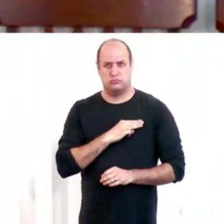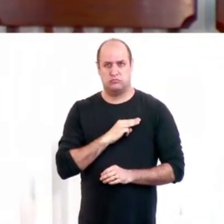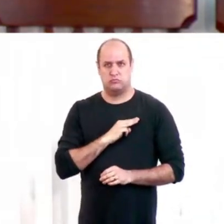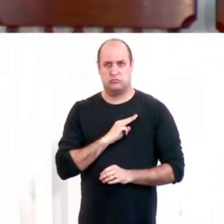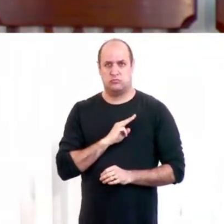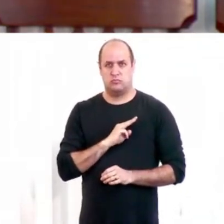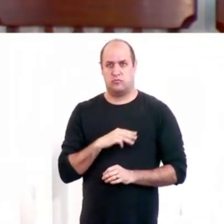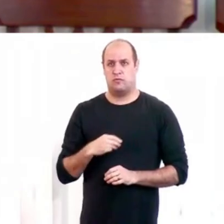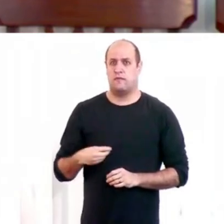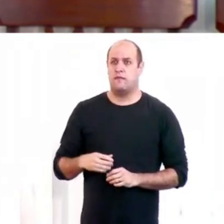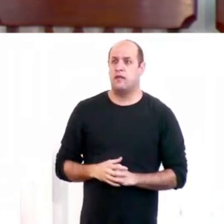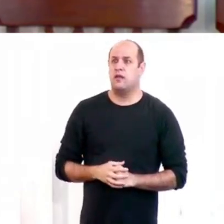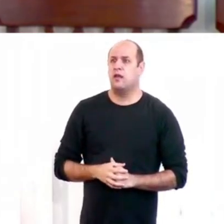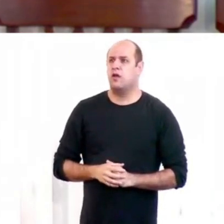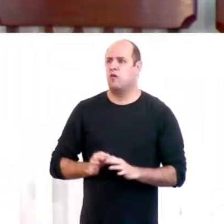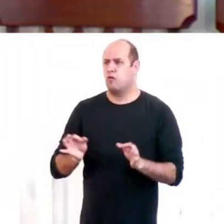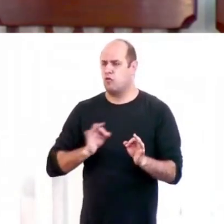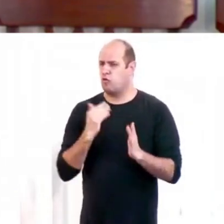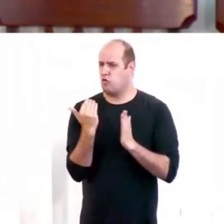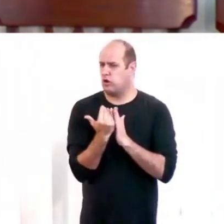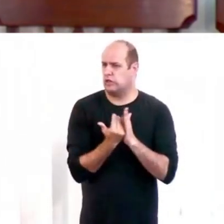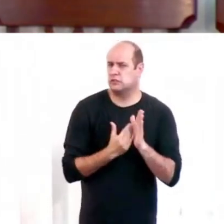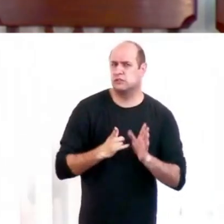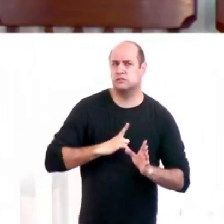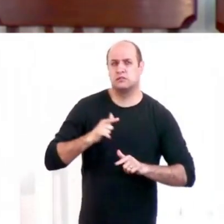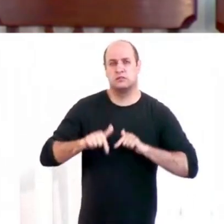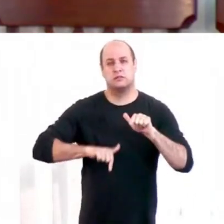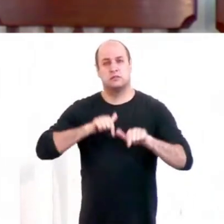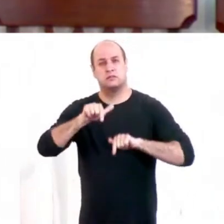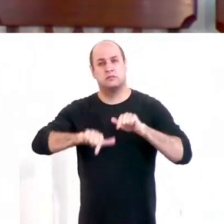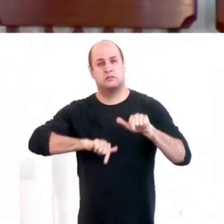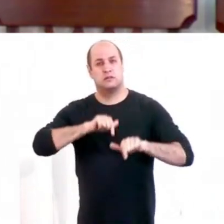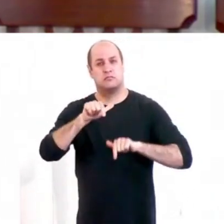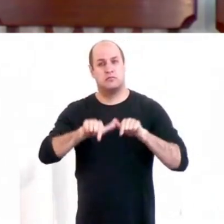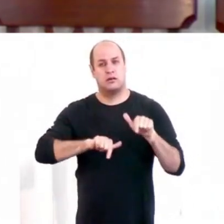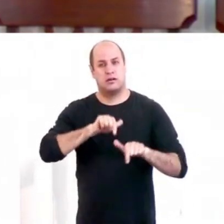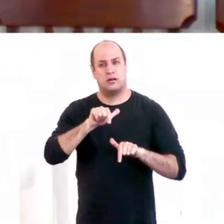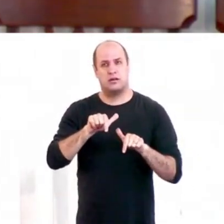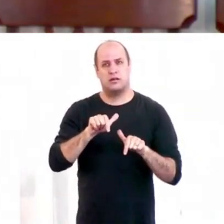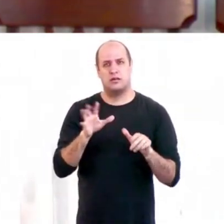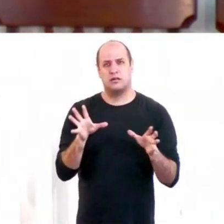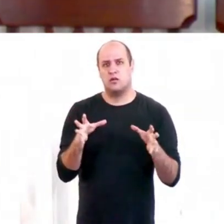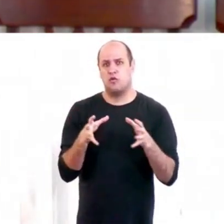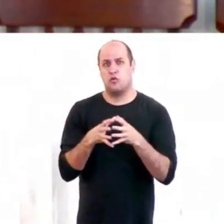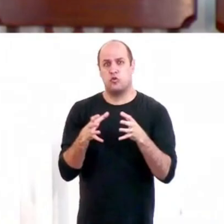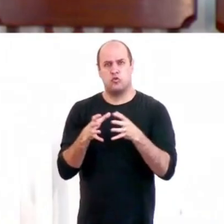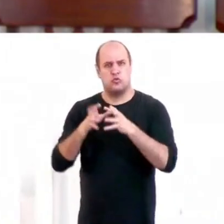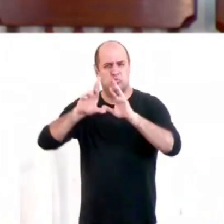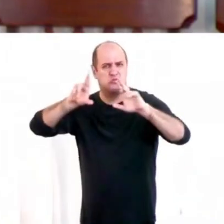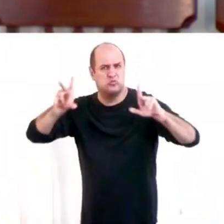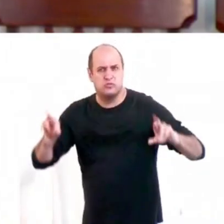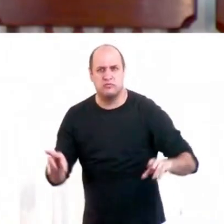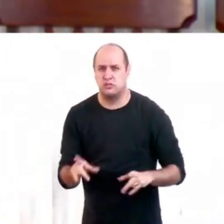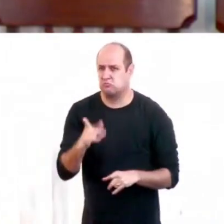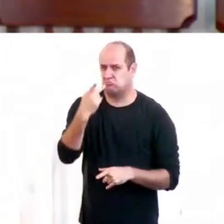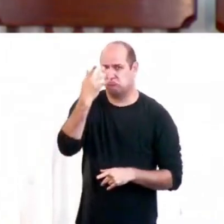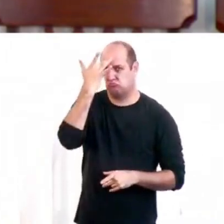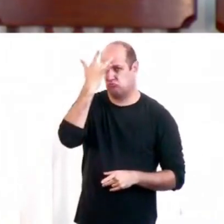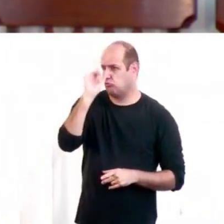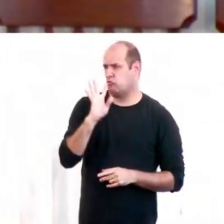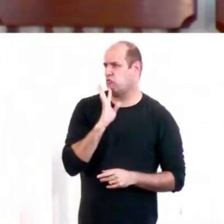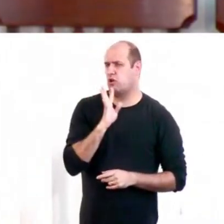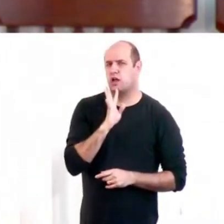uma organização que só trabalha com etnias não alcançadas. Você já deve ter ouvido falar.